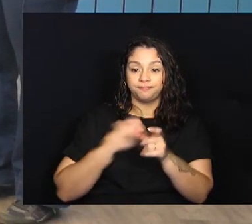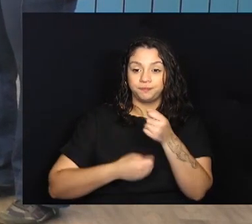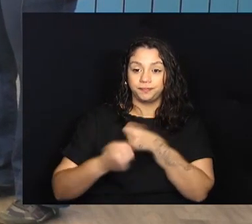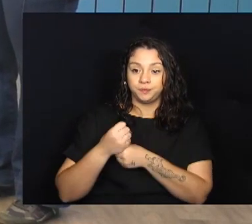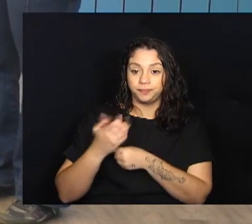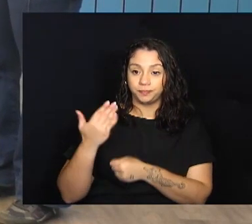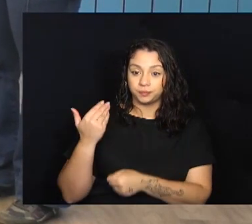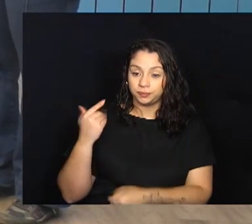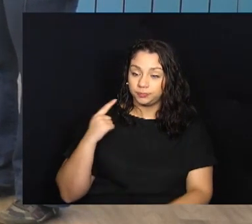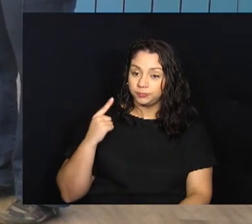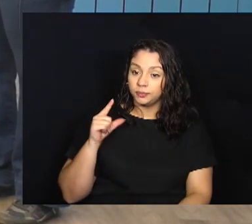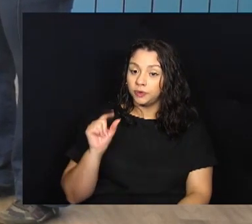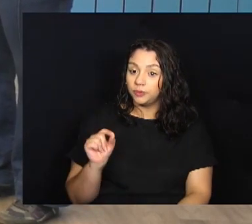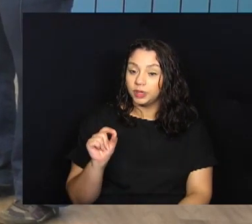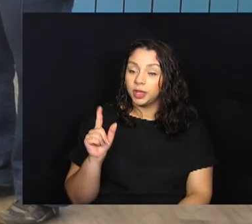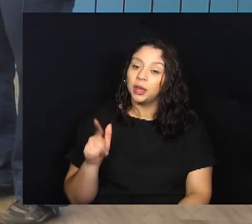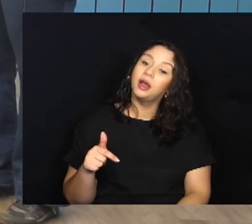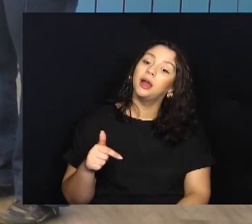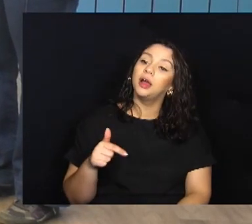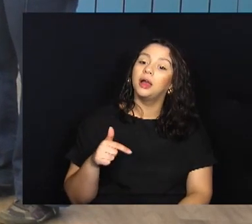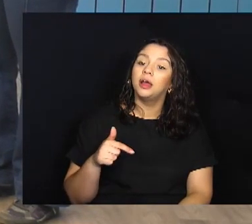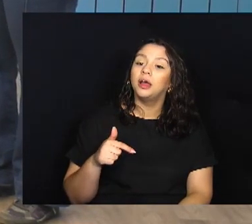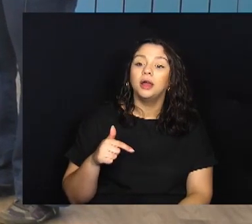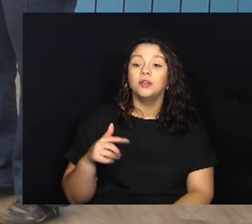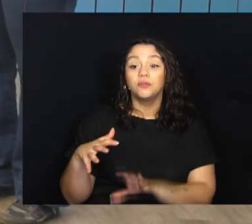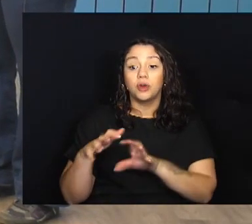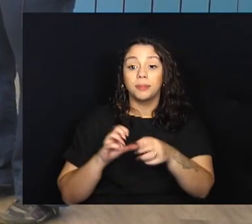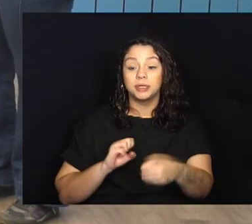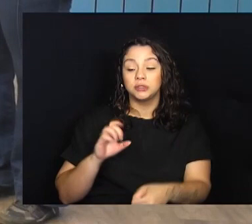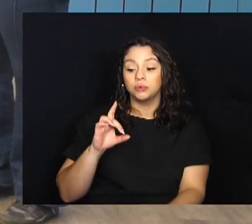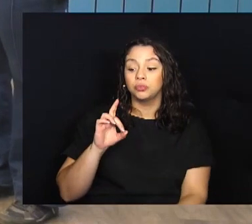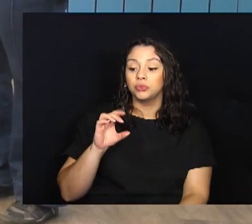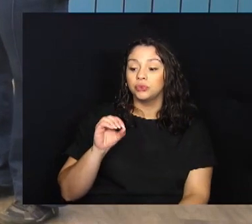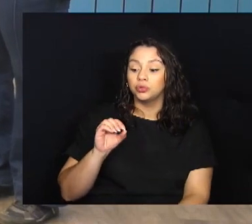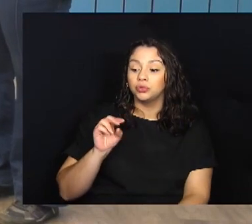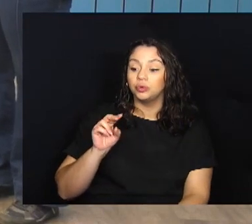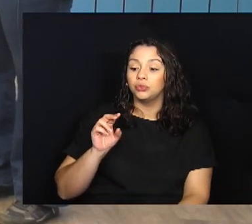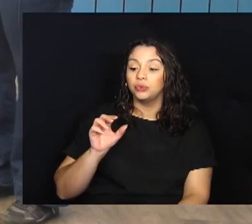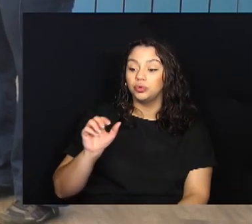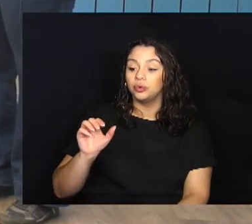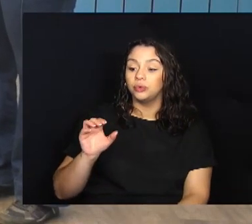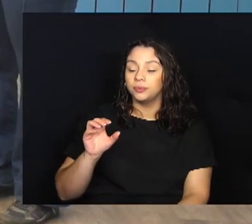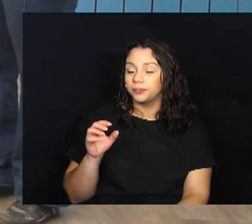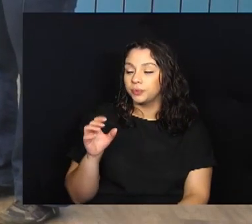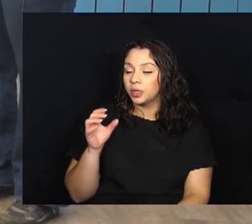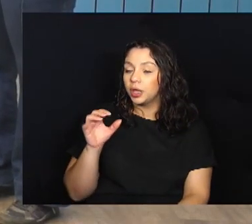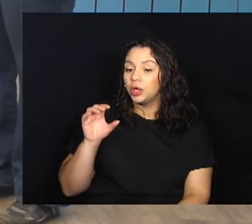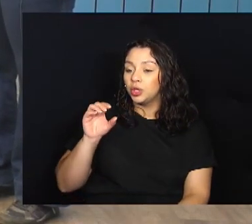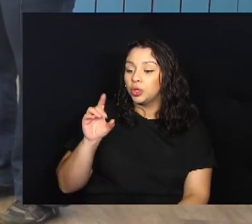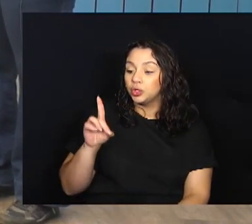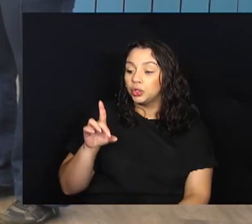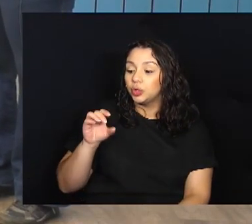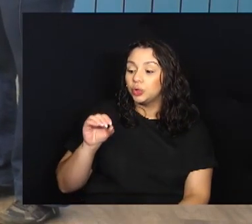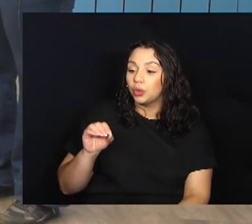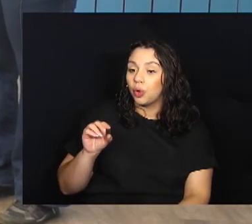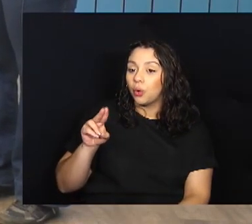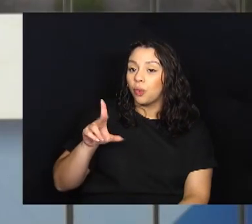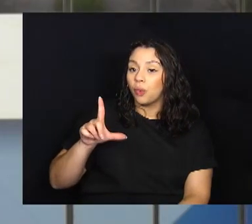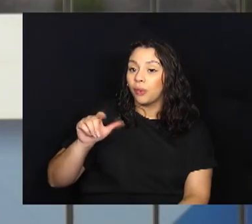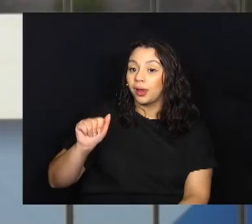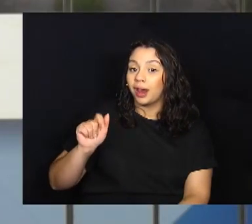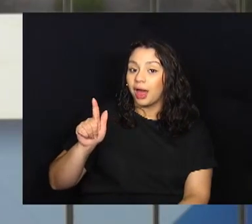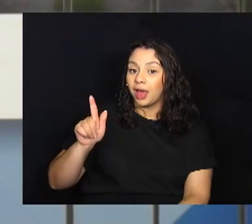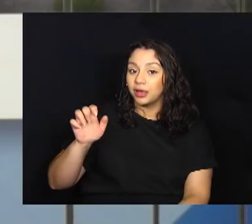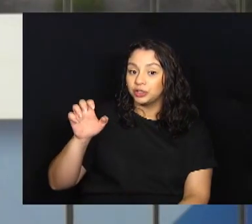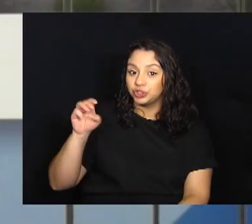foi exatamente para ter formação de dolagem para os agentes comunitários de saúde, porque é um trabalho que eles já fazem. Eles já